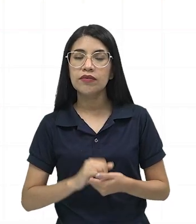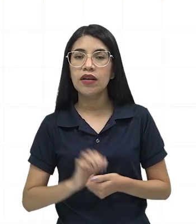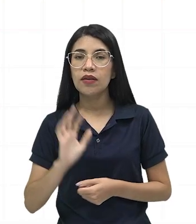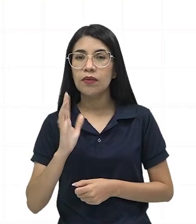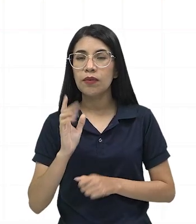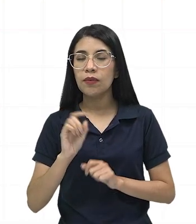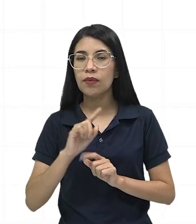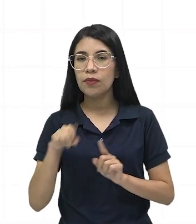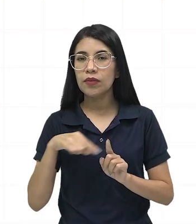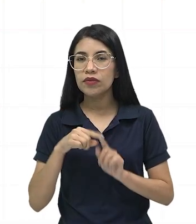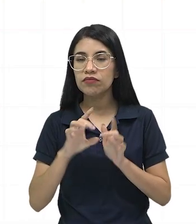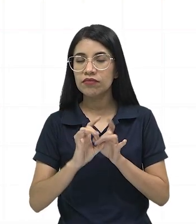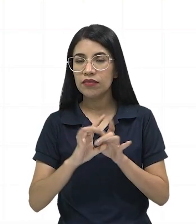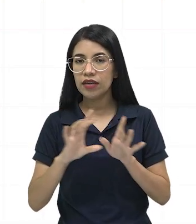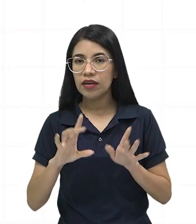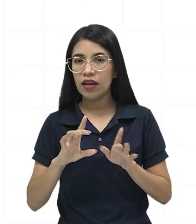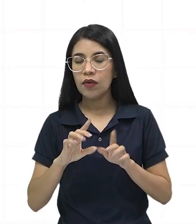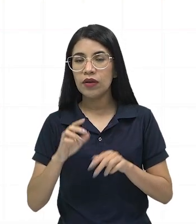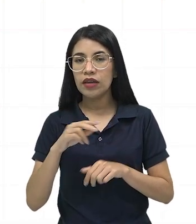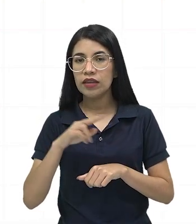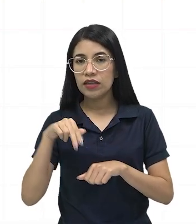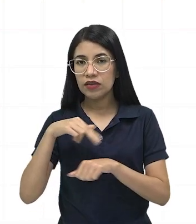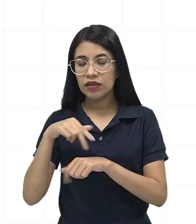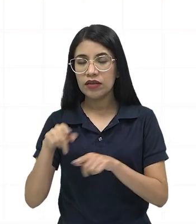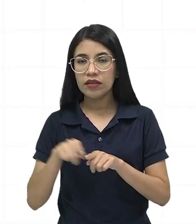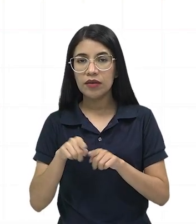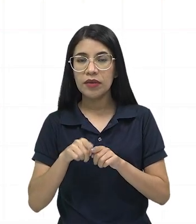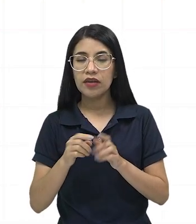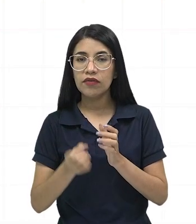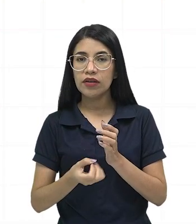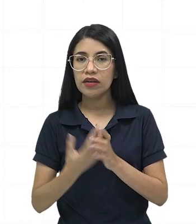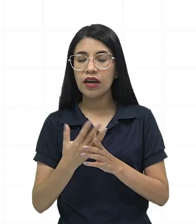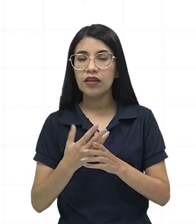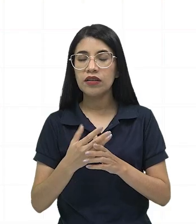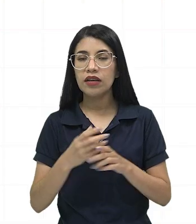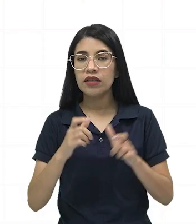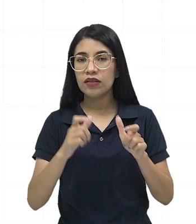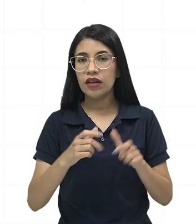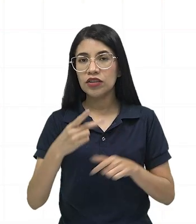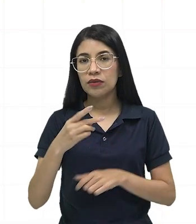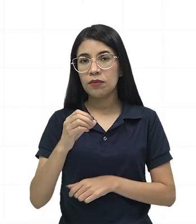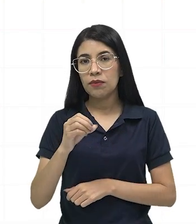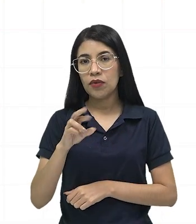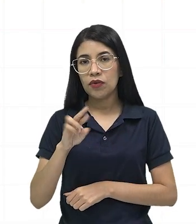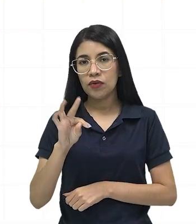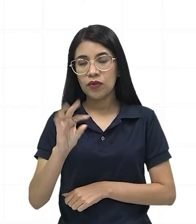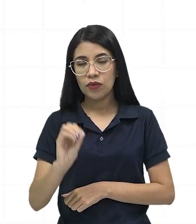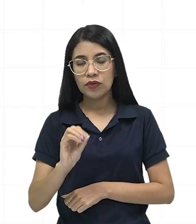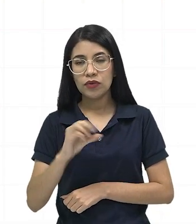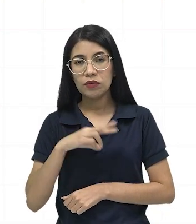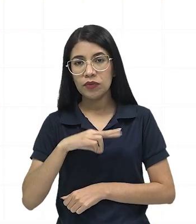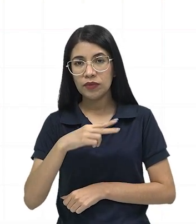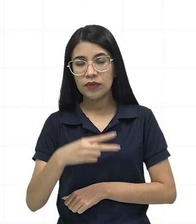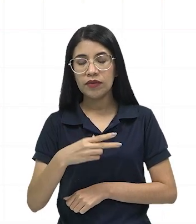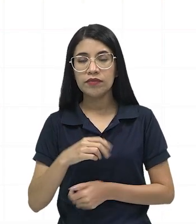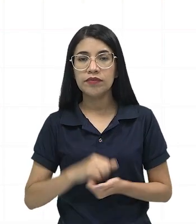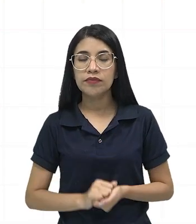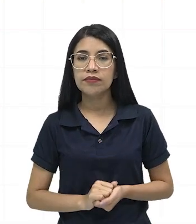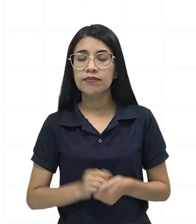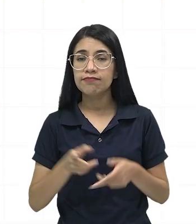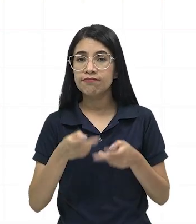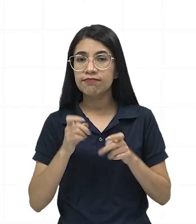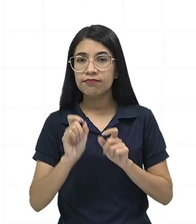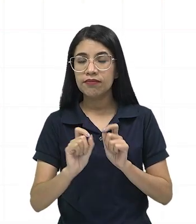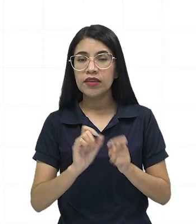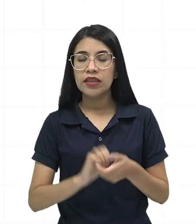liberal e nacionalista que eclodiu na cidade do Porto, em Portugal. Olha só, mais uma observação, se